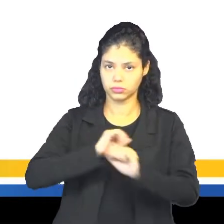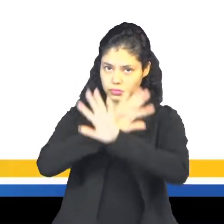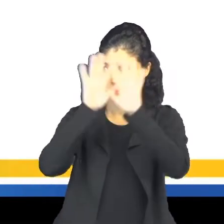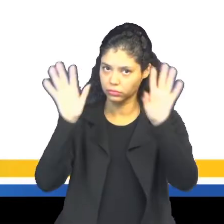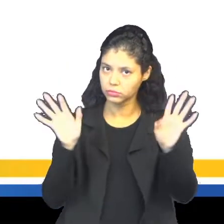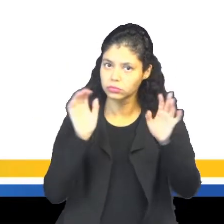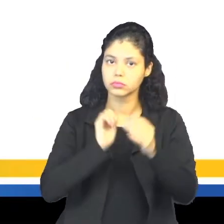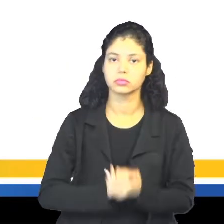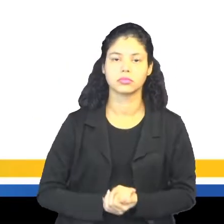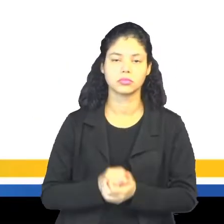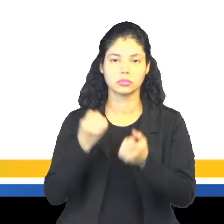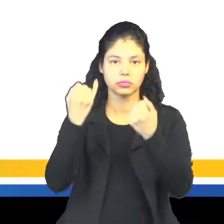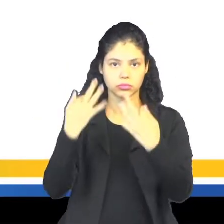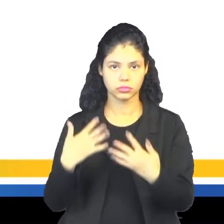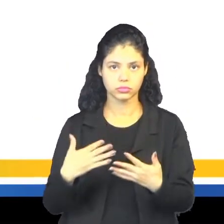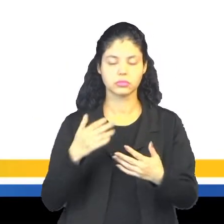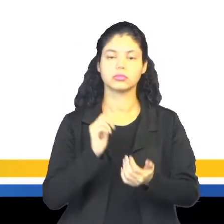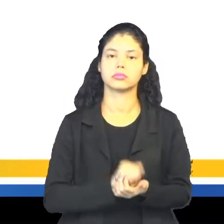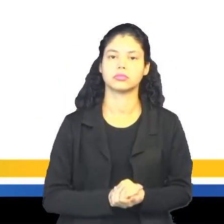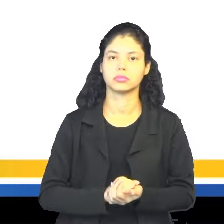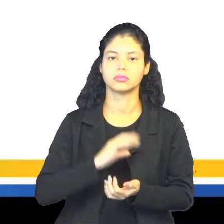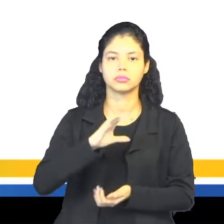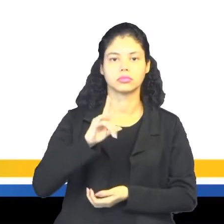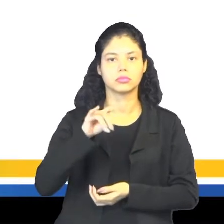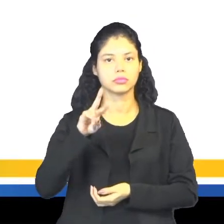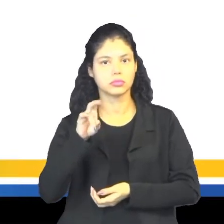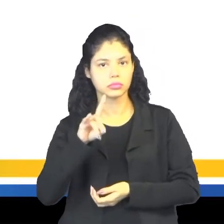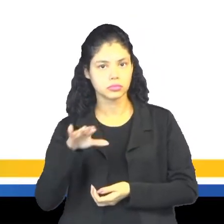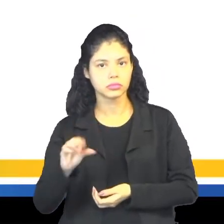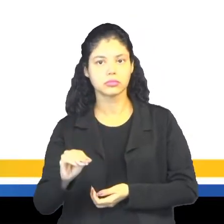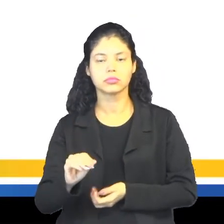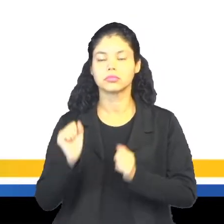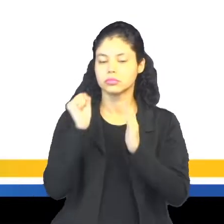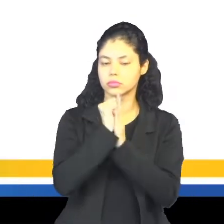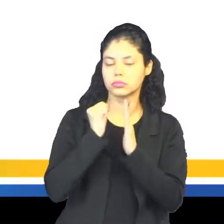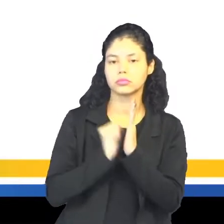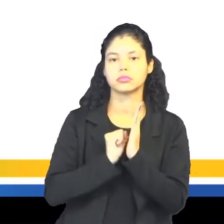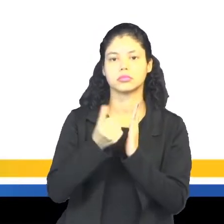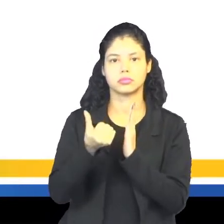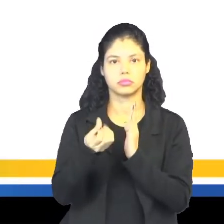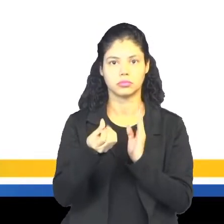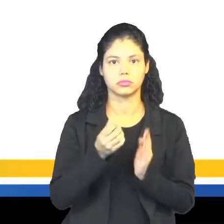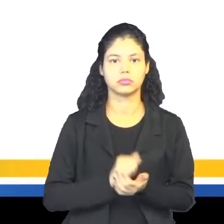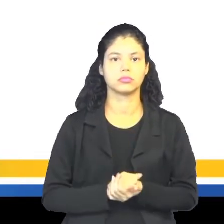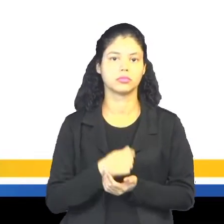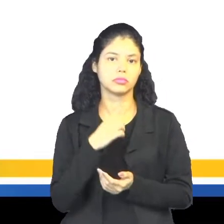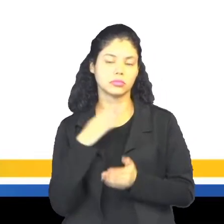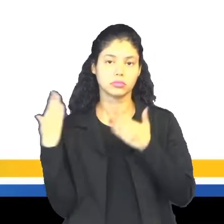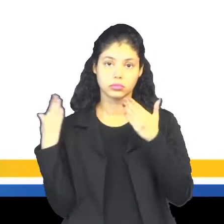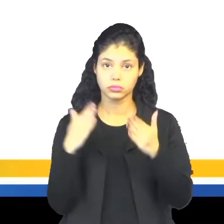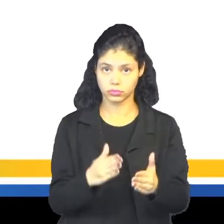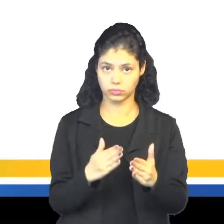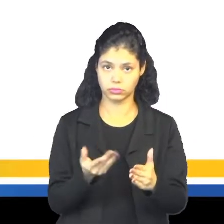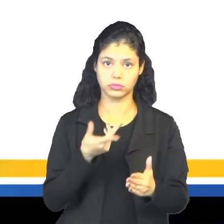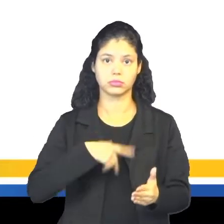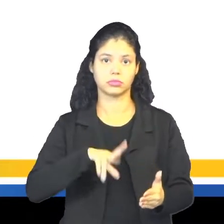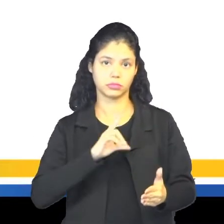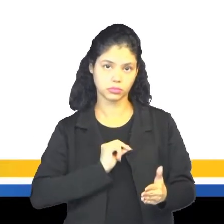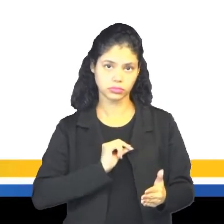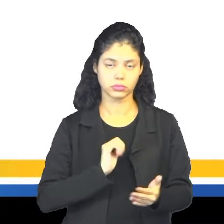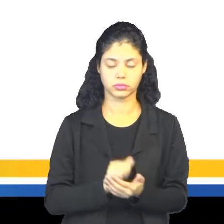claramente isso na colonização da América portuguesa aqui no século XVI. A gente tem o objetivo dos portugueses,